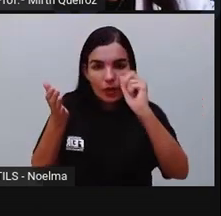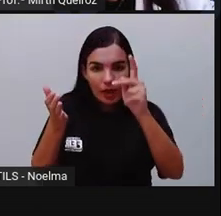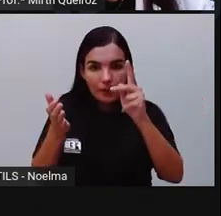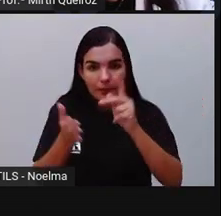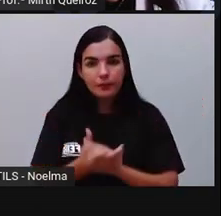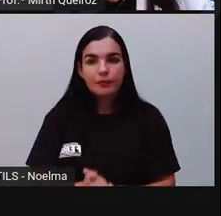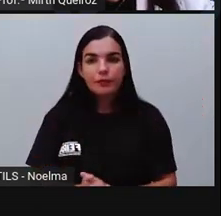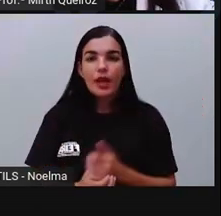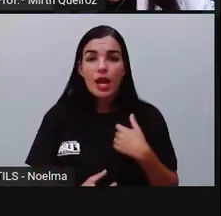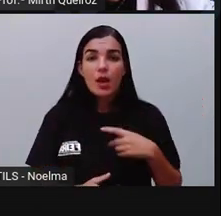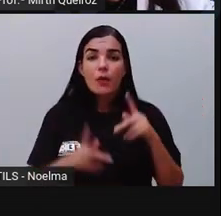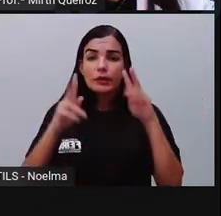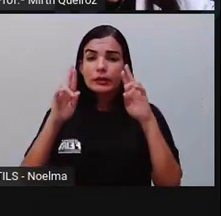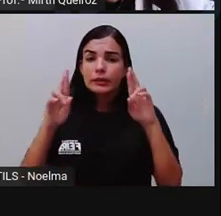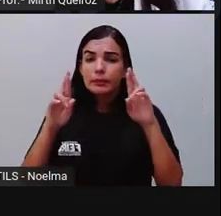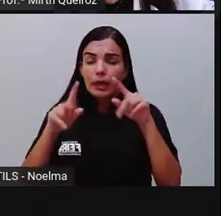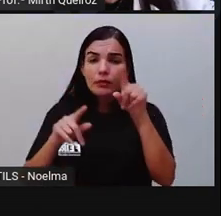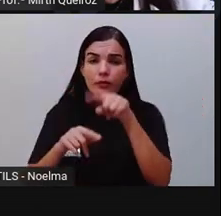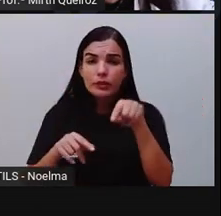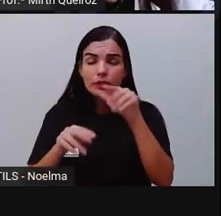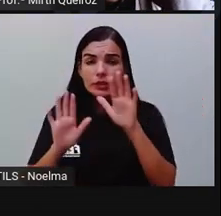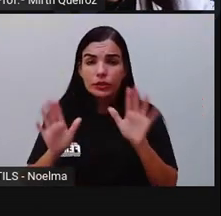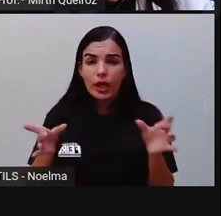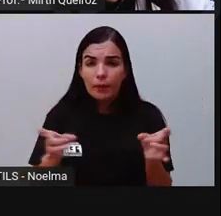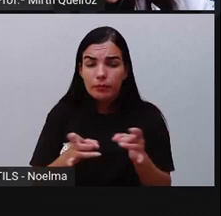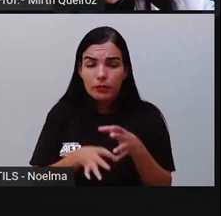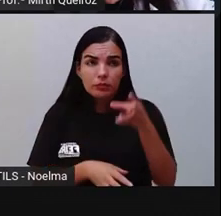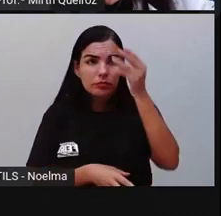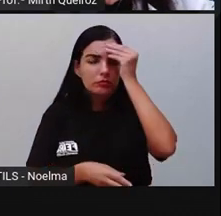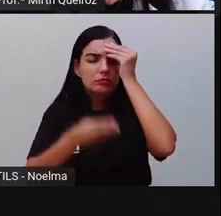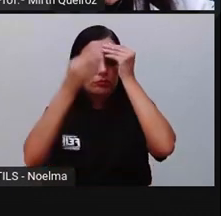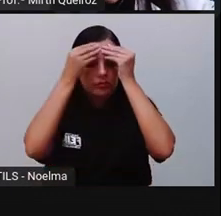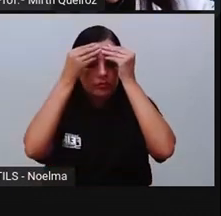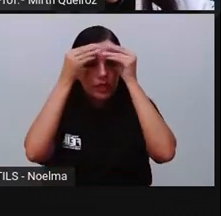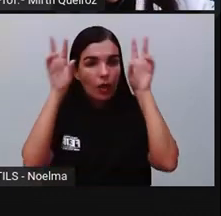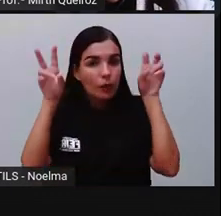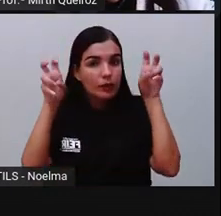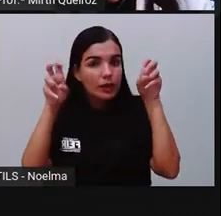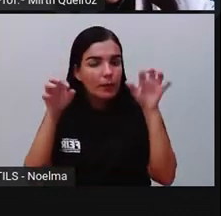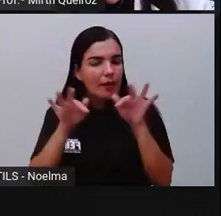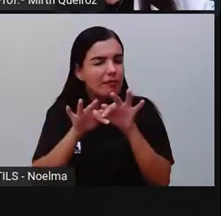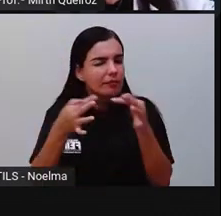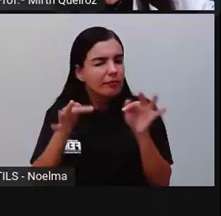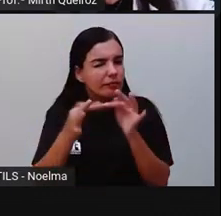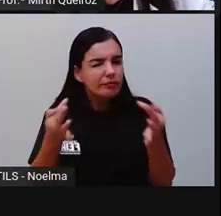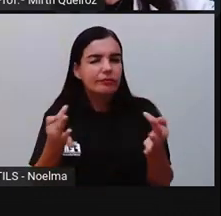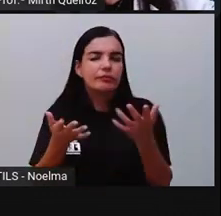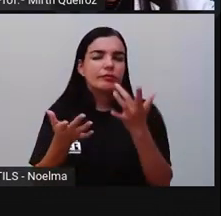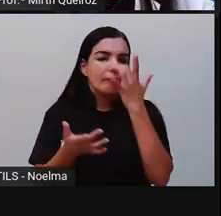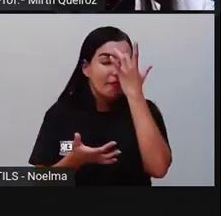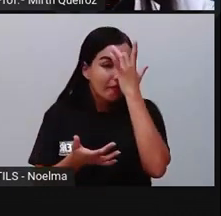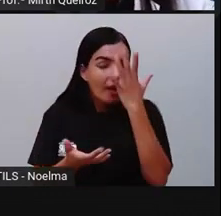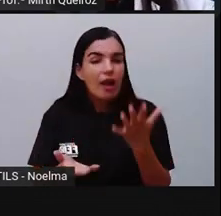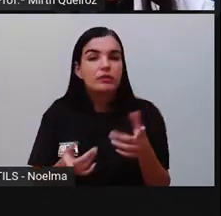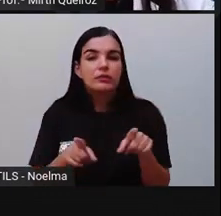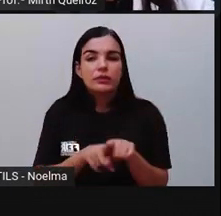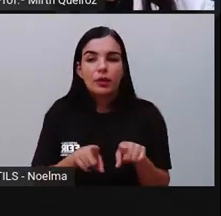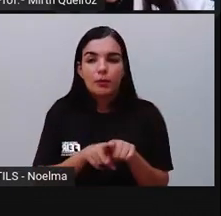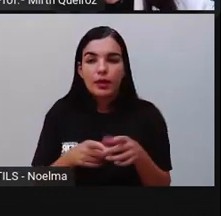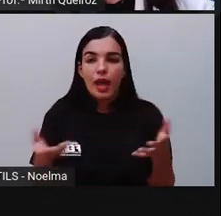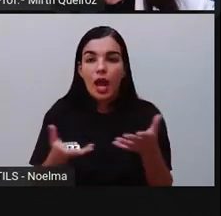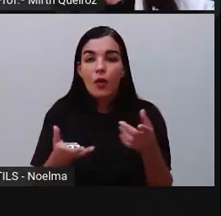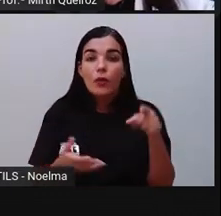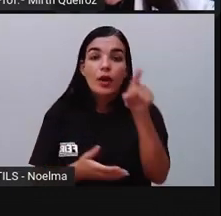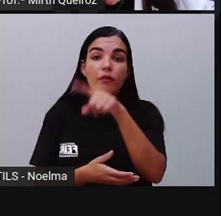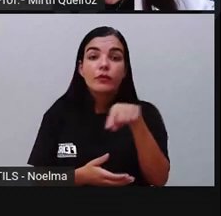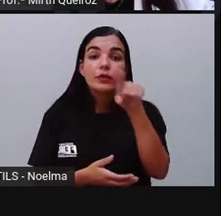certo? Eu espero que vocês tenham compreendido. É um assunto muito simples, é um assunto muito fácil, né? E agora, o que vocês